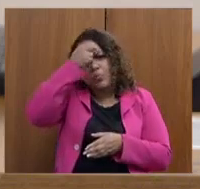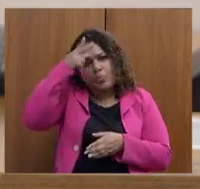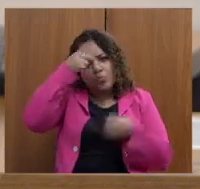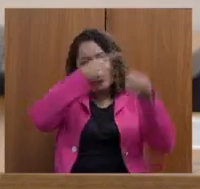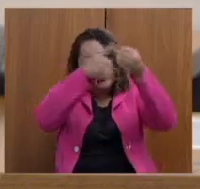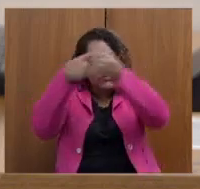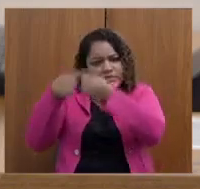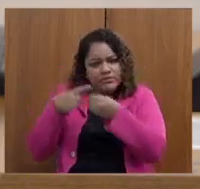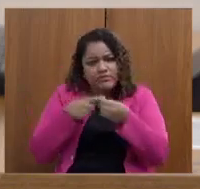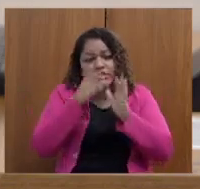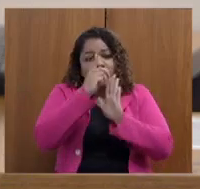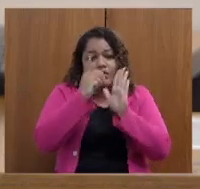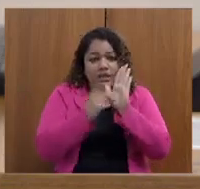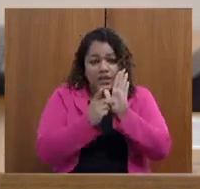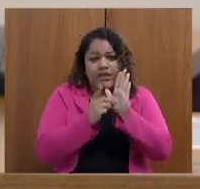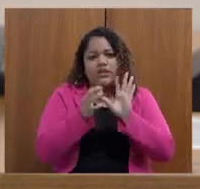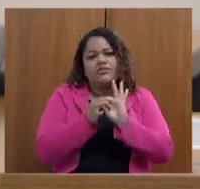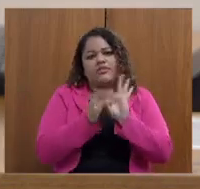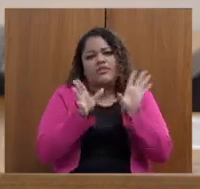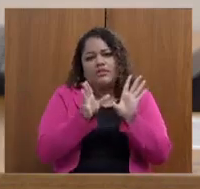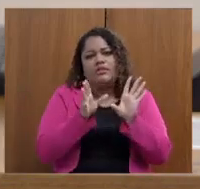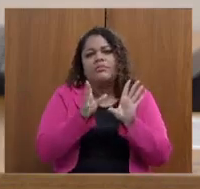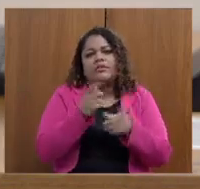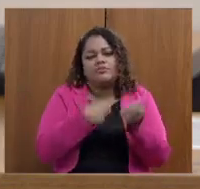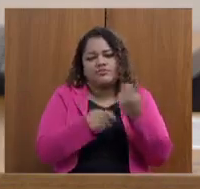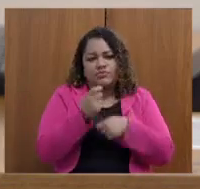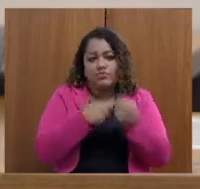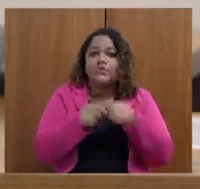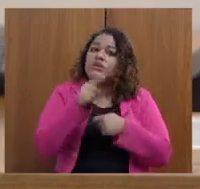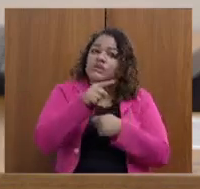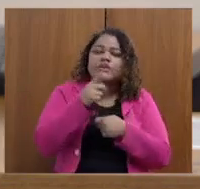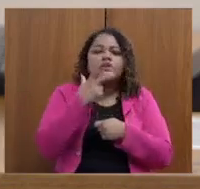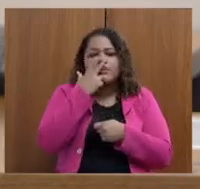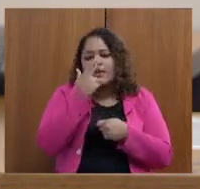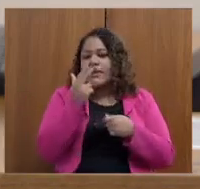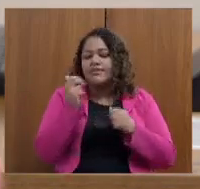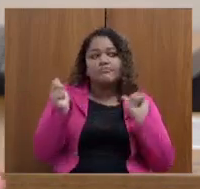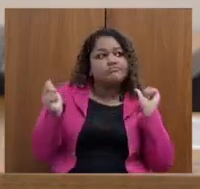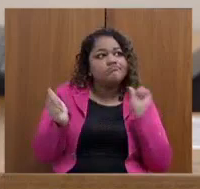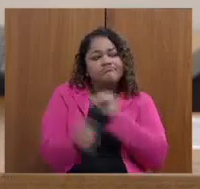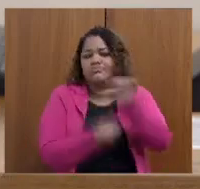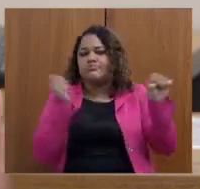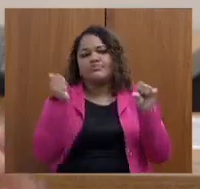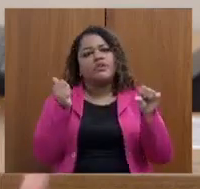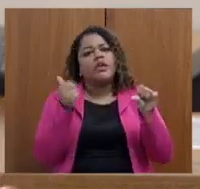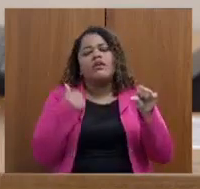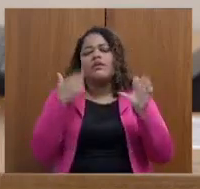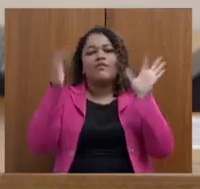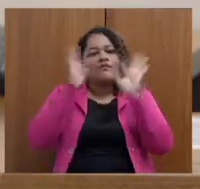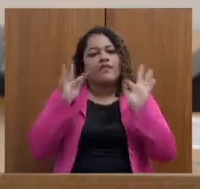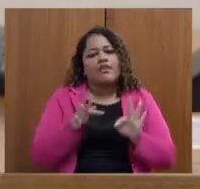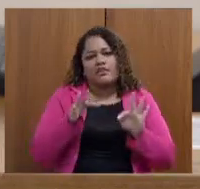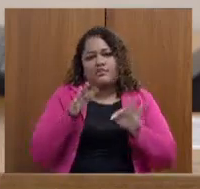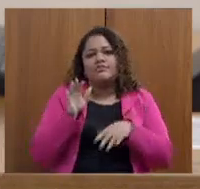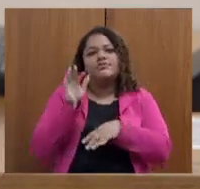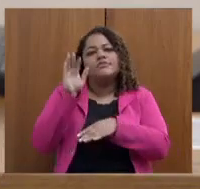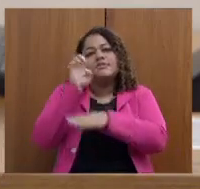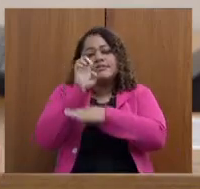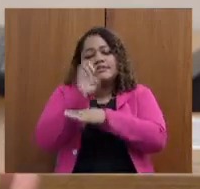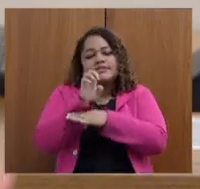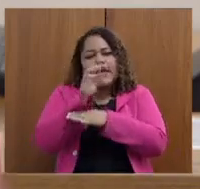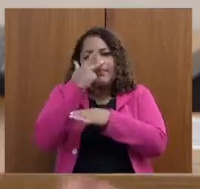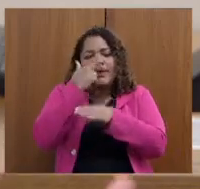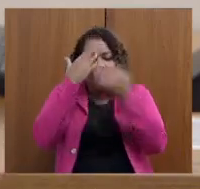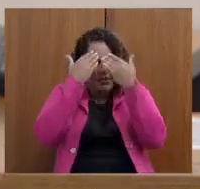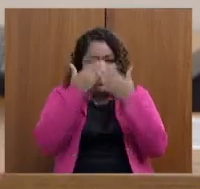e como que isso tem revolucionado eu fico muito feliz mesmo de ver o estado assim abrindo e começando